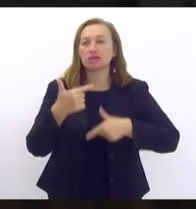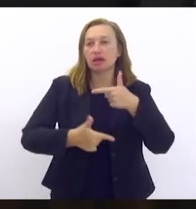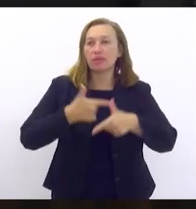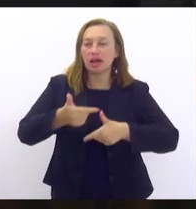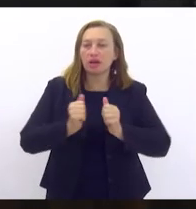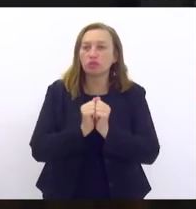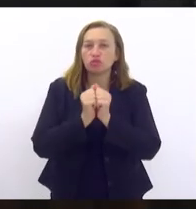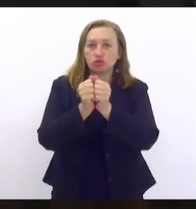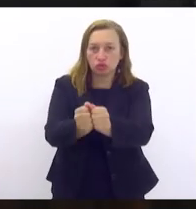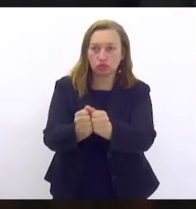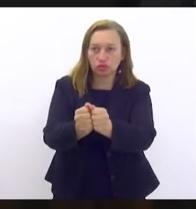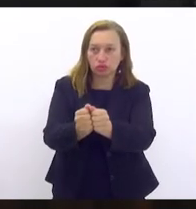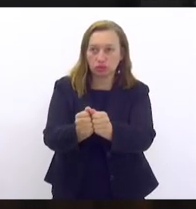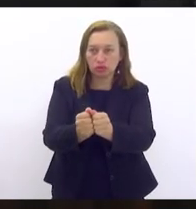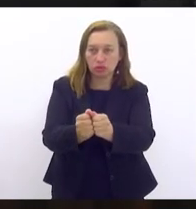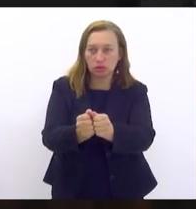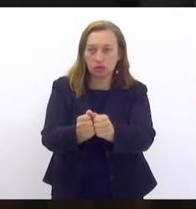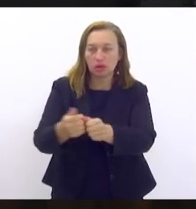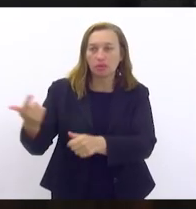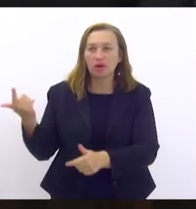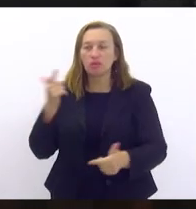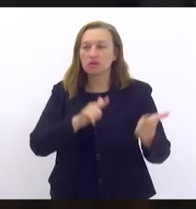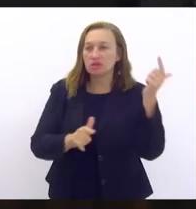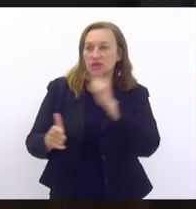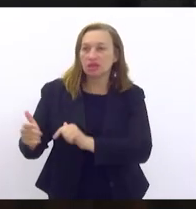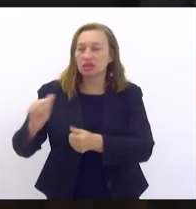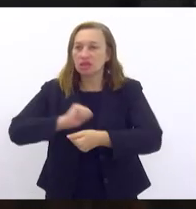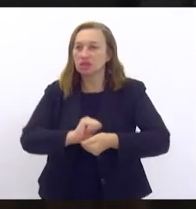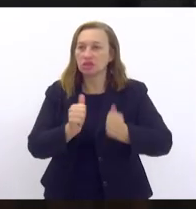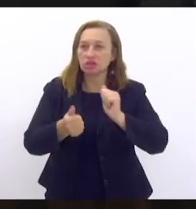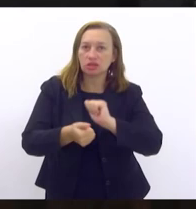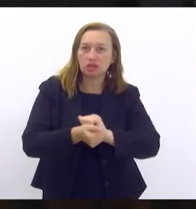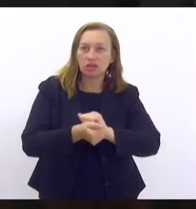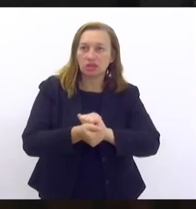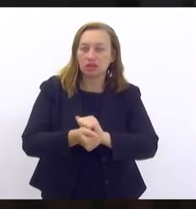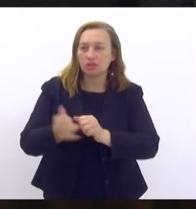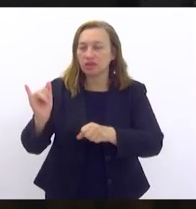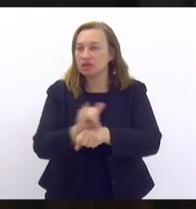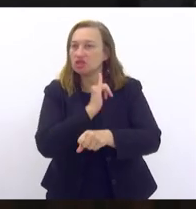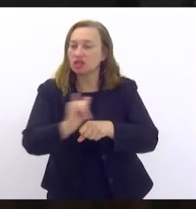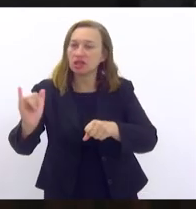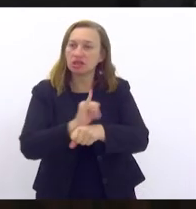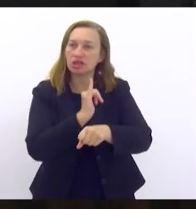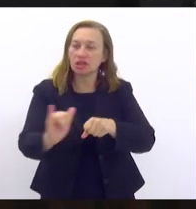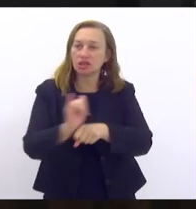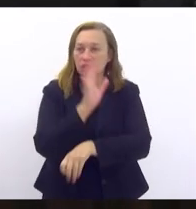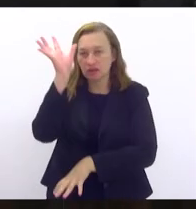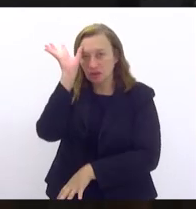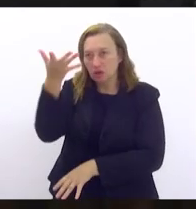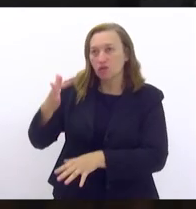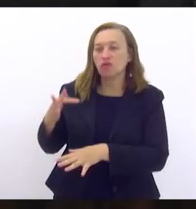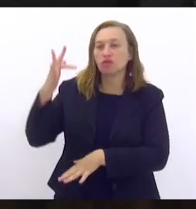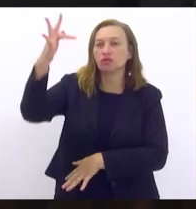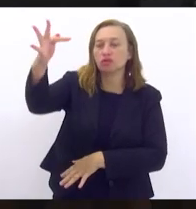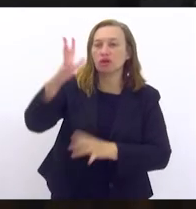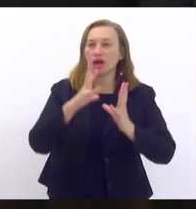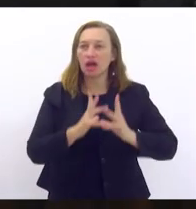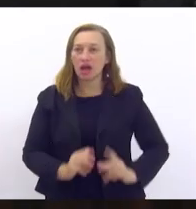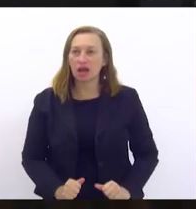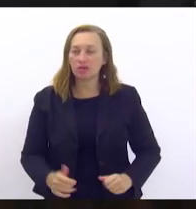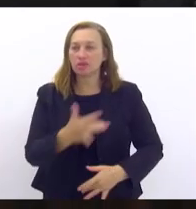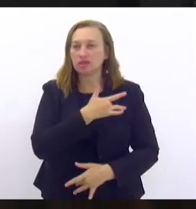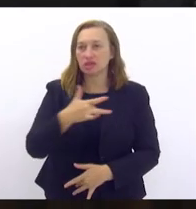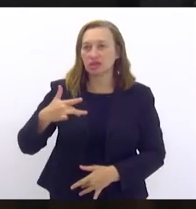juntos para encontrar alternativas e soluções que garantam o futuro mais limpo e saudável para